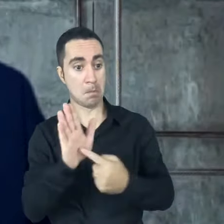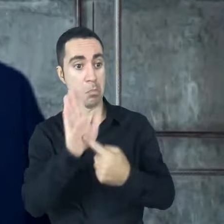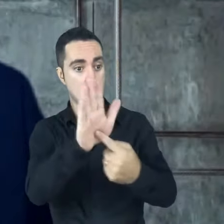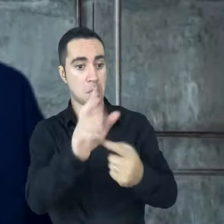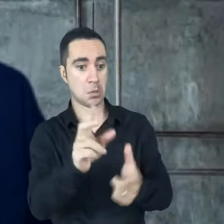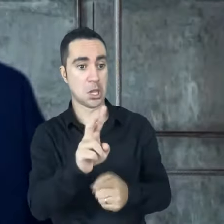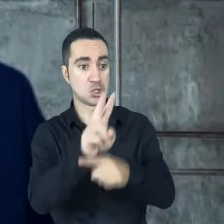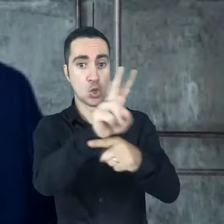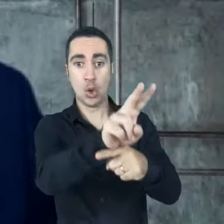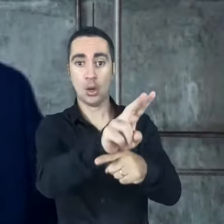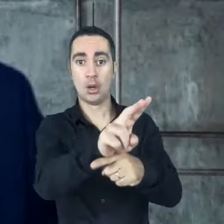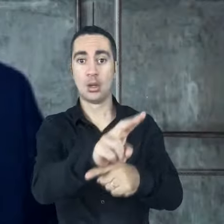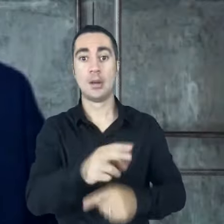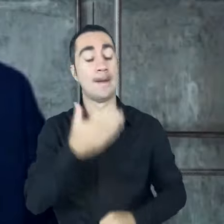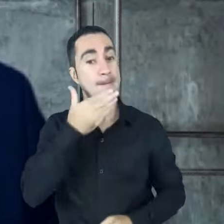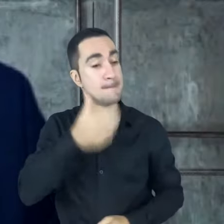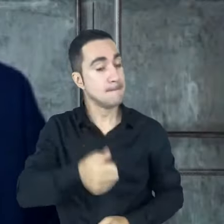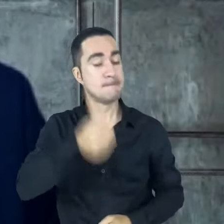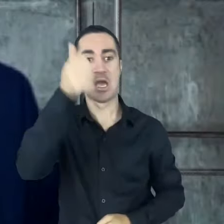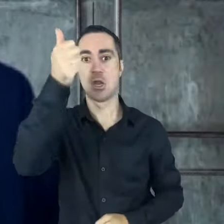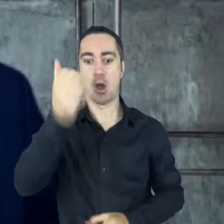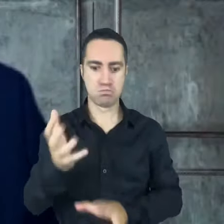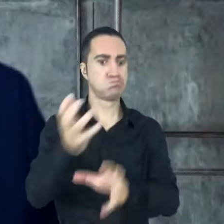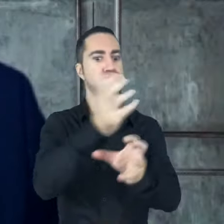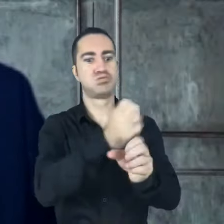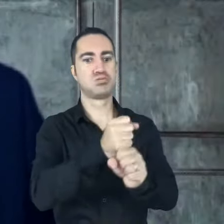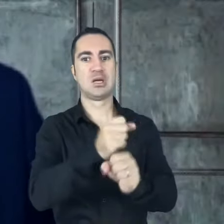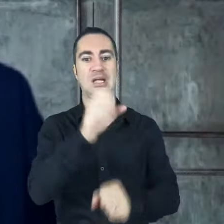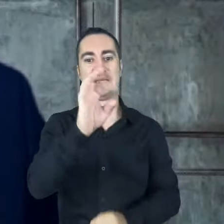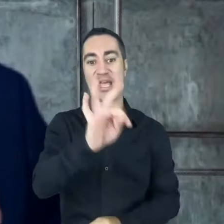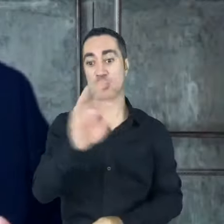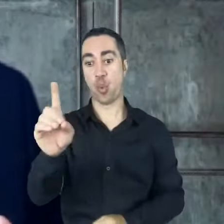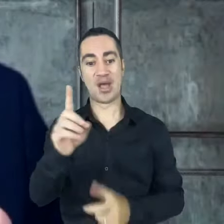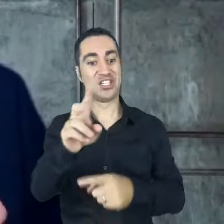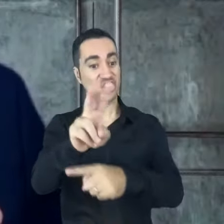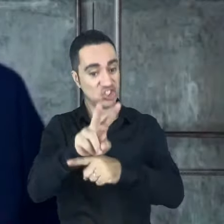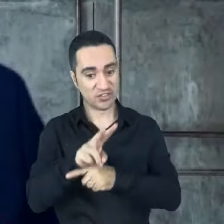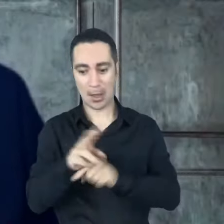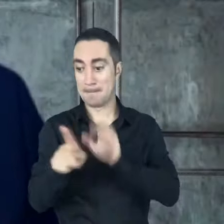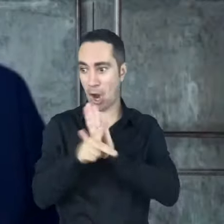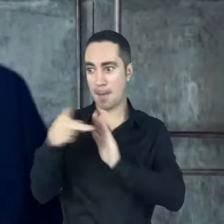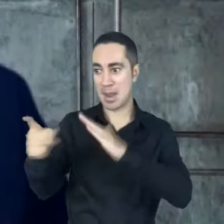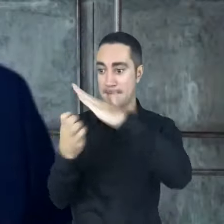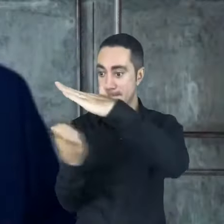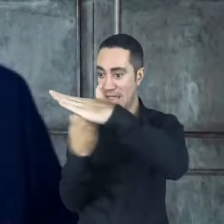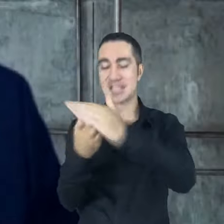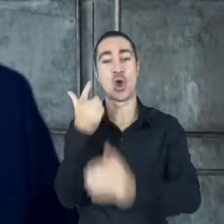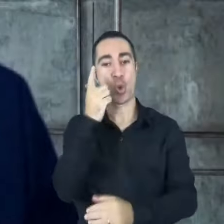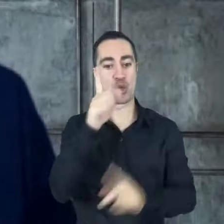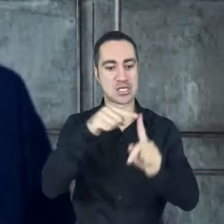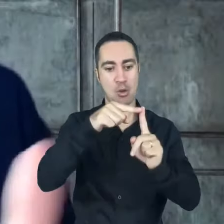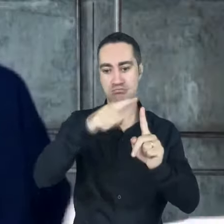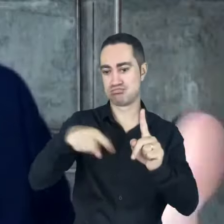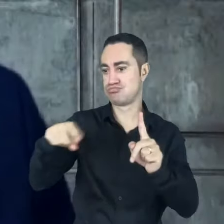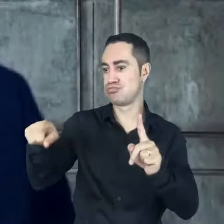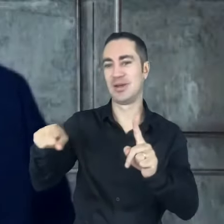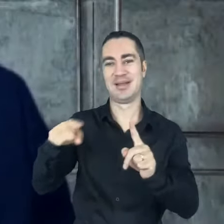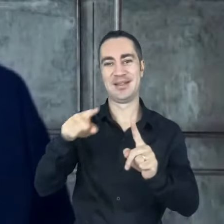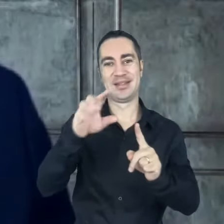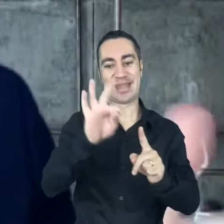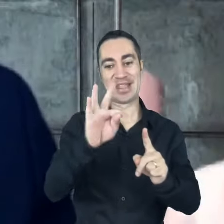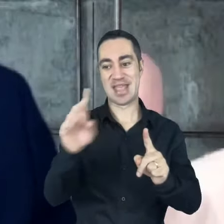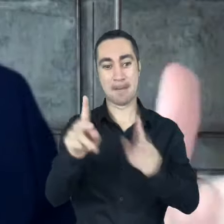menor emissão de título de dívida da história da empresa, a melhor. relacionado a carbono. Então,